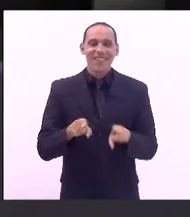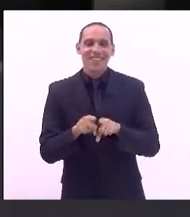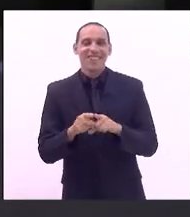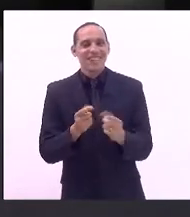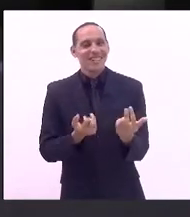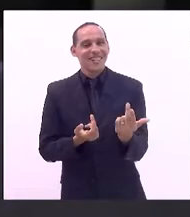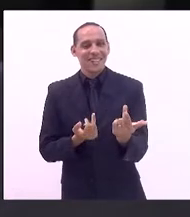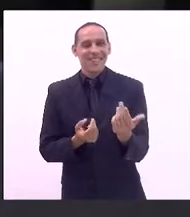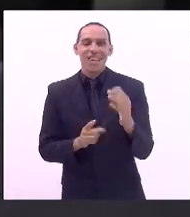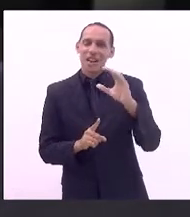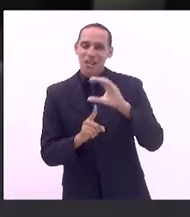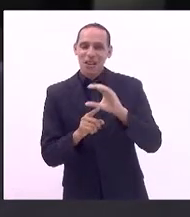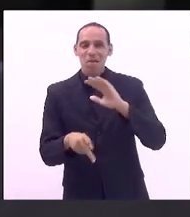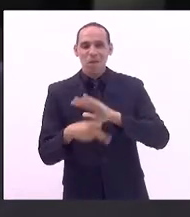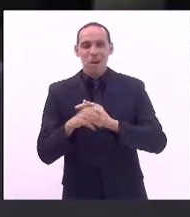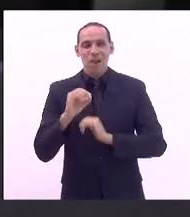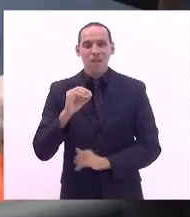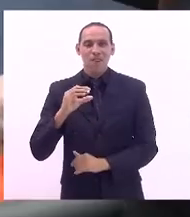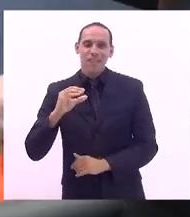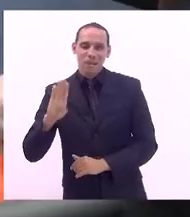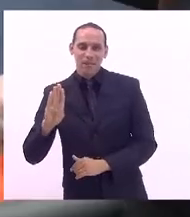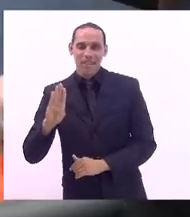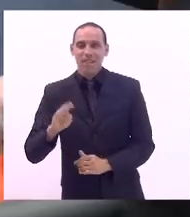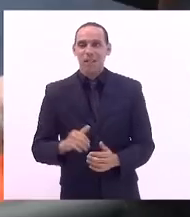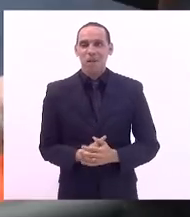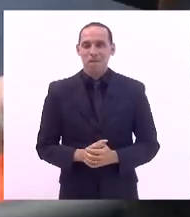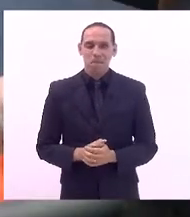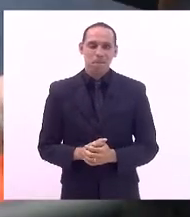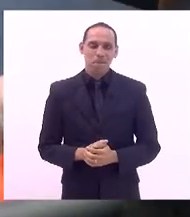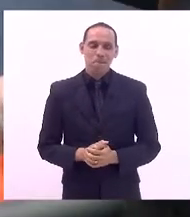que estou com apelando ao CB E aí